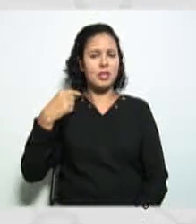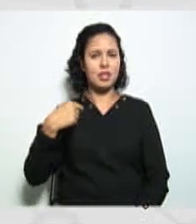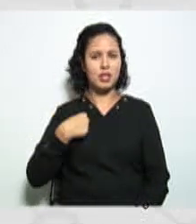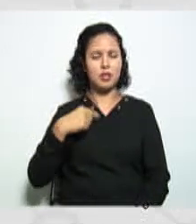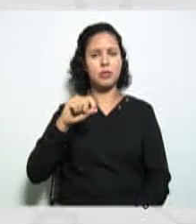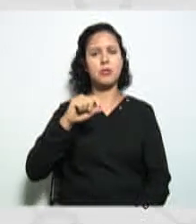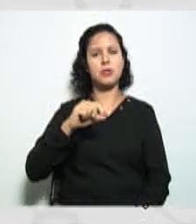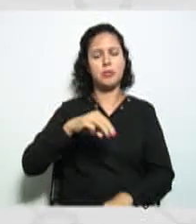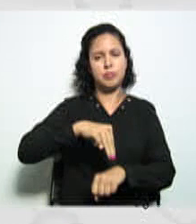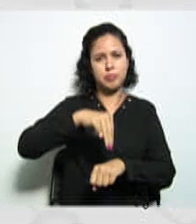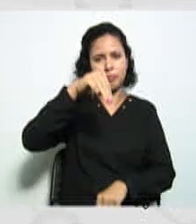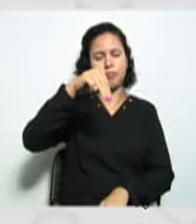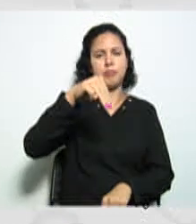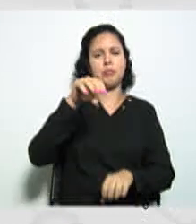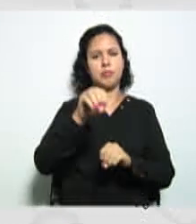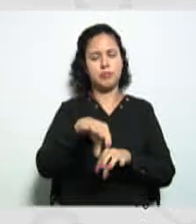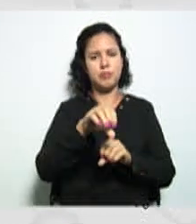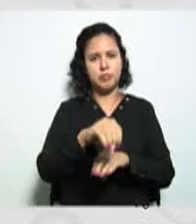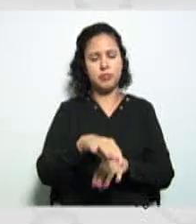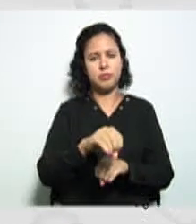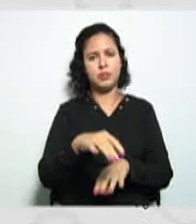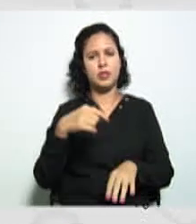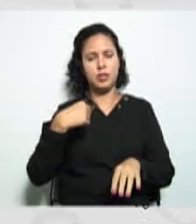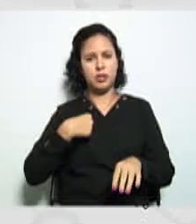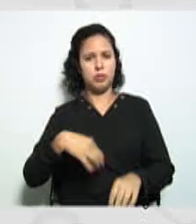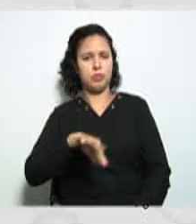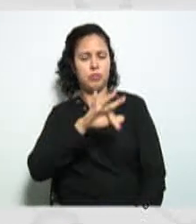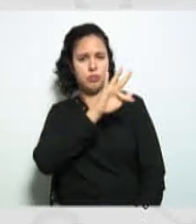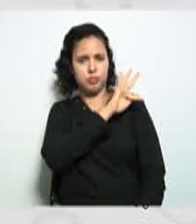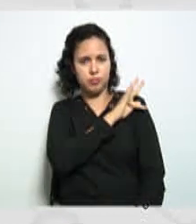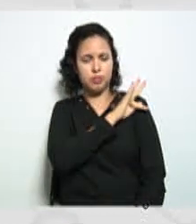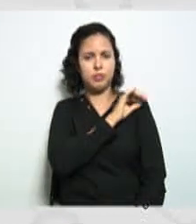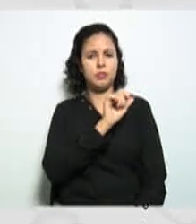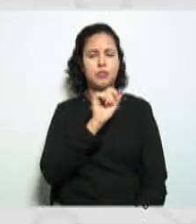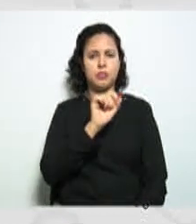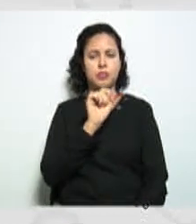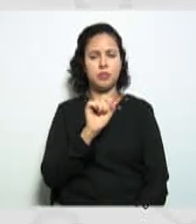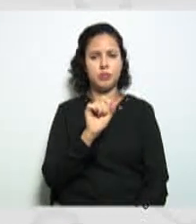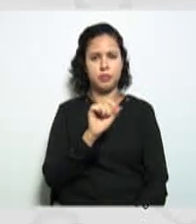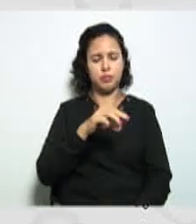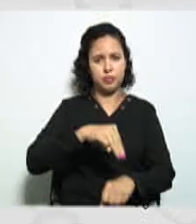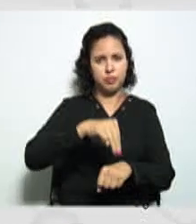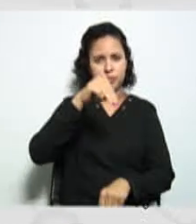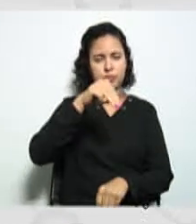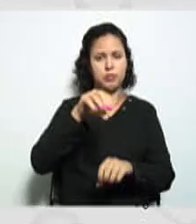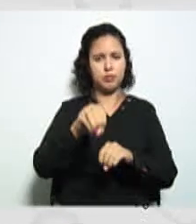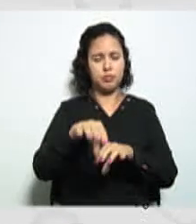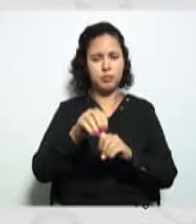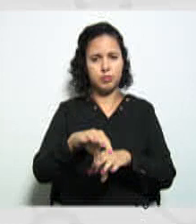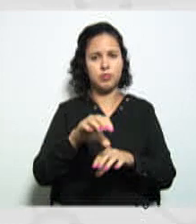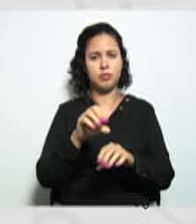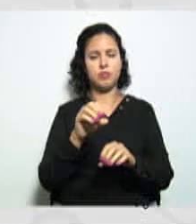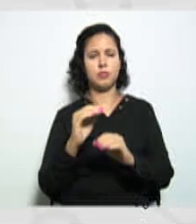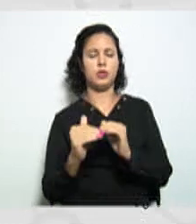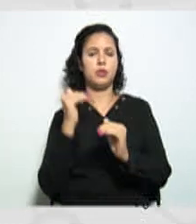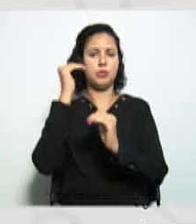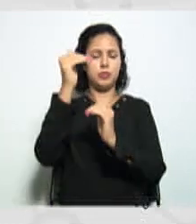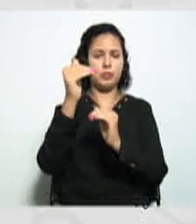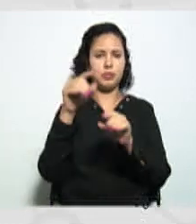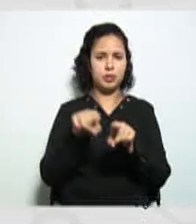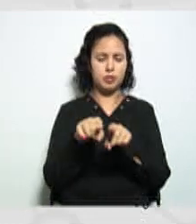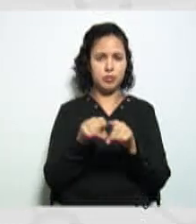Direito Administrativo, eu sou graduada, especialista em ensino, na metodologia do ensino superior,